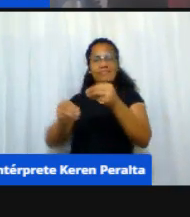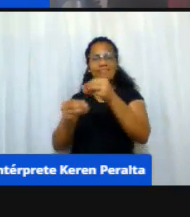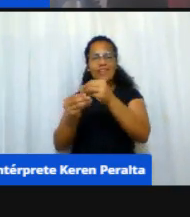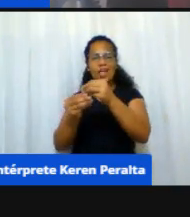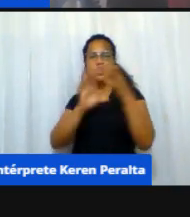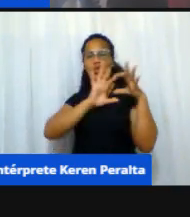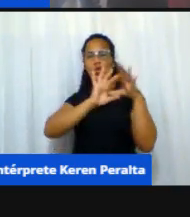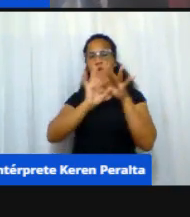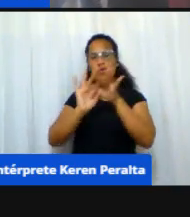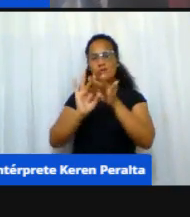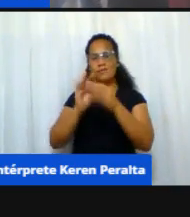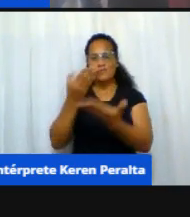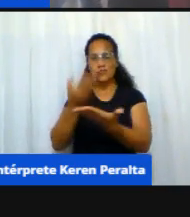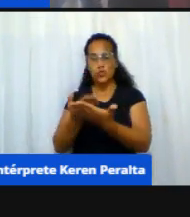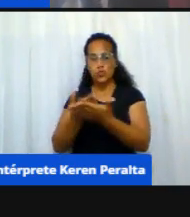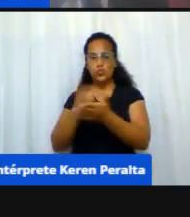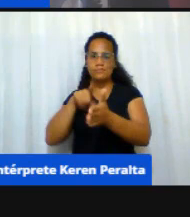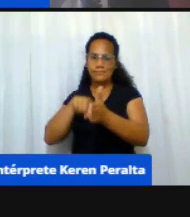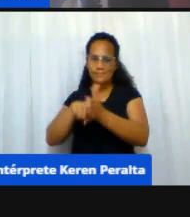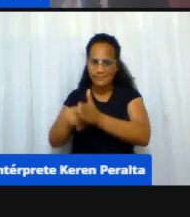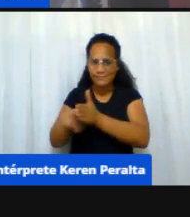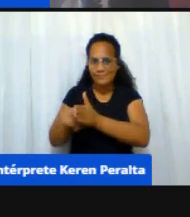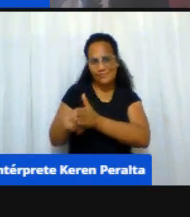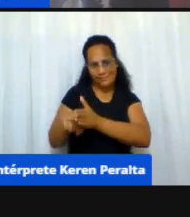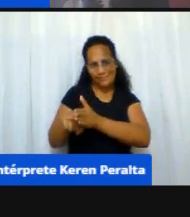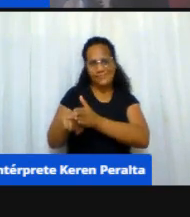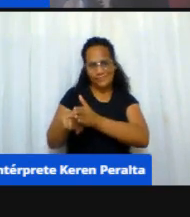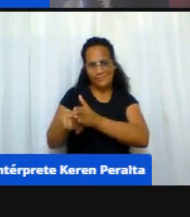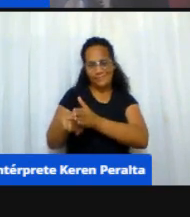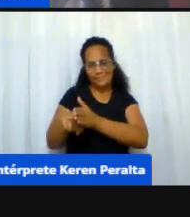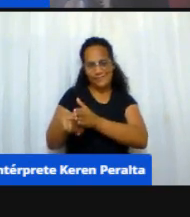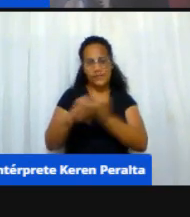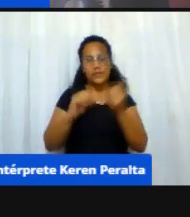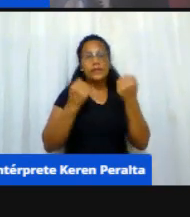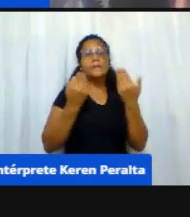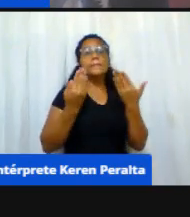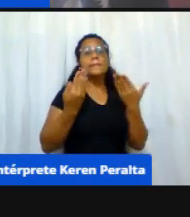Desse modo, fato que, como